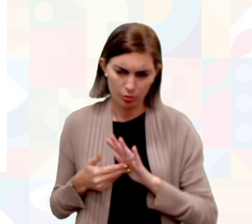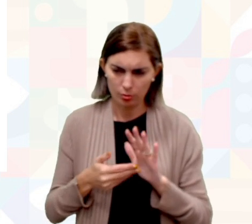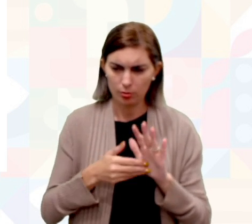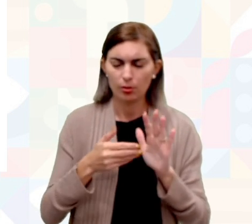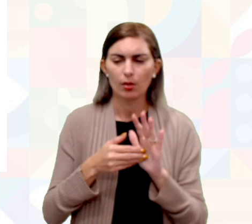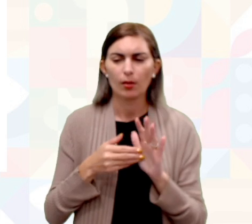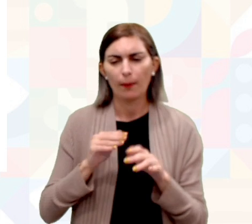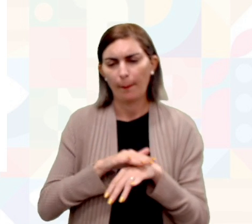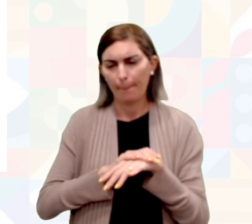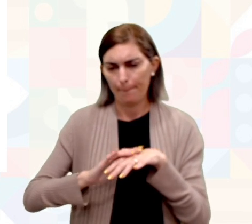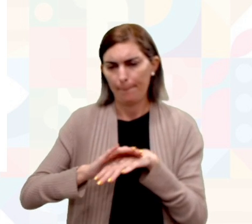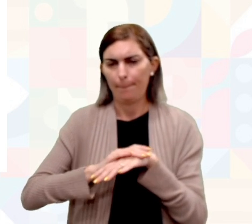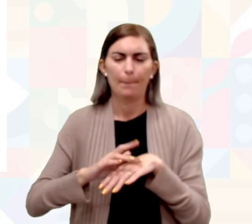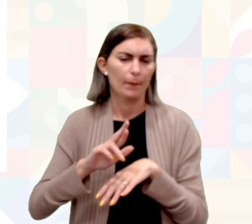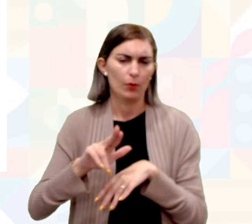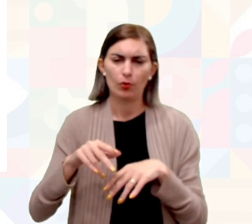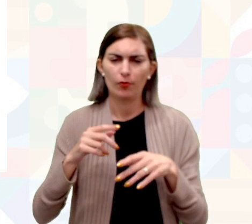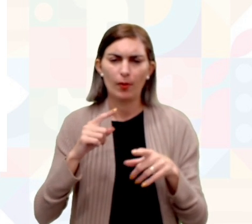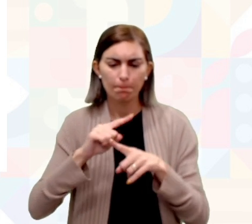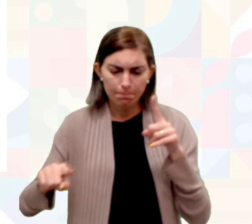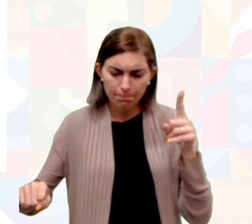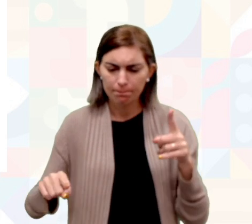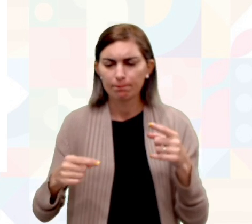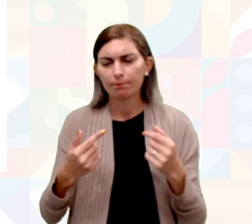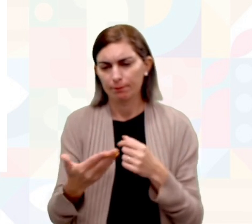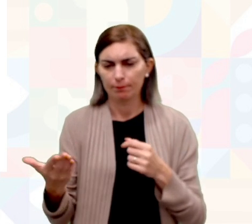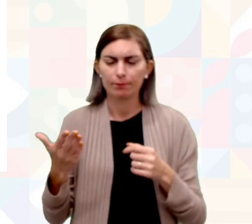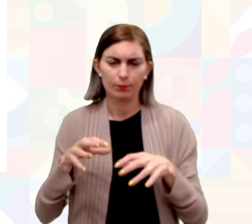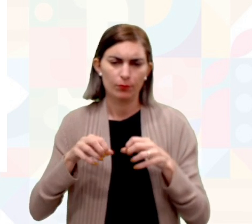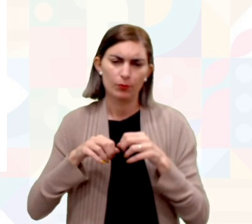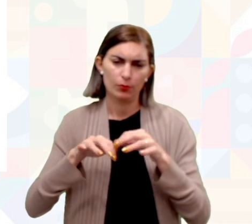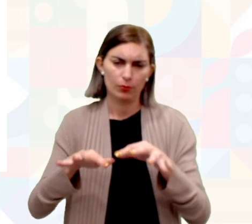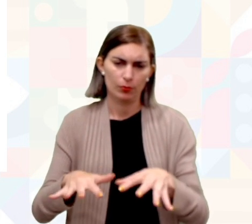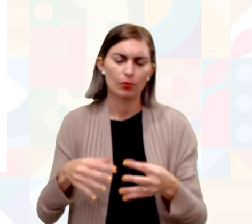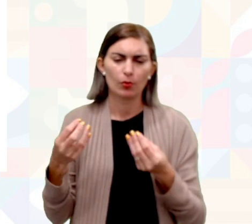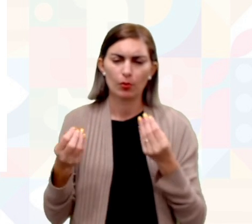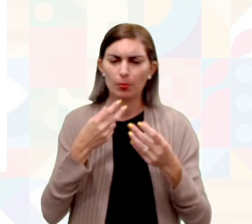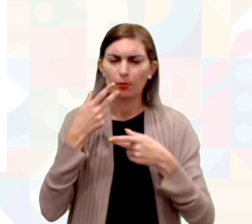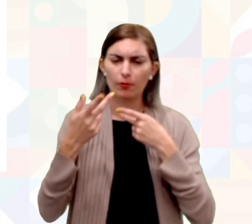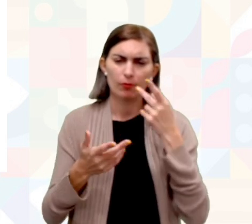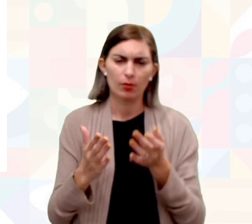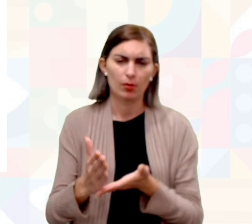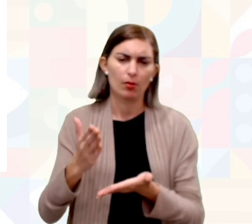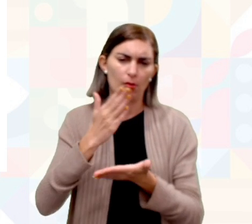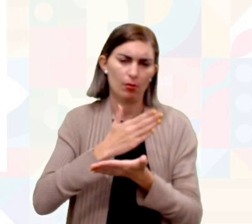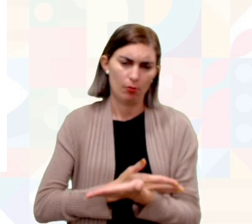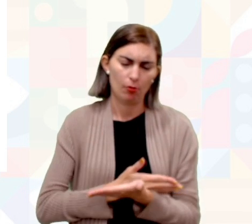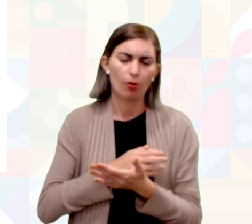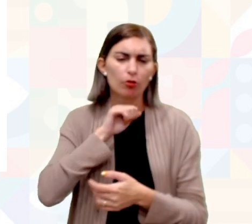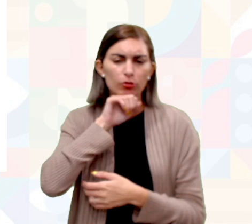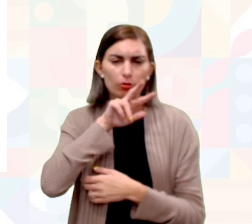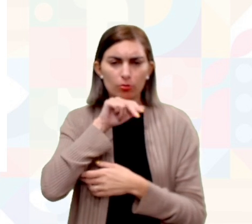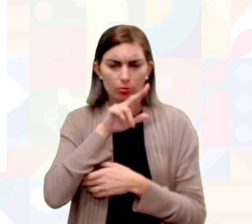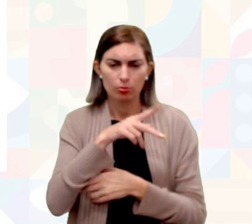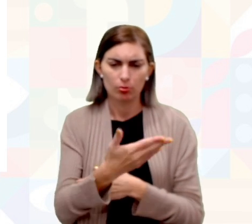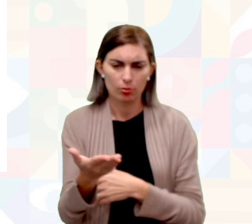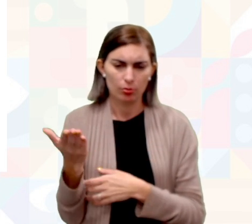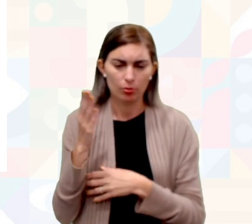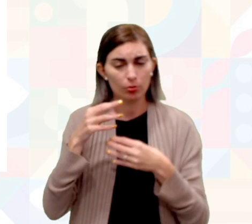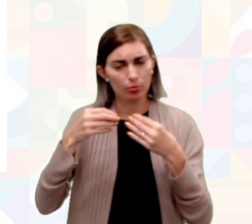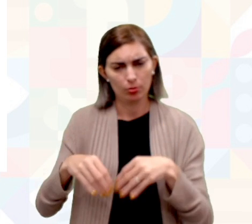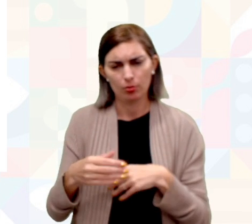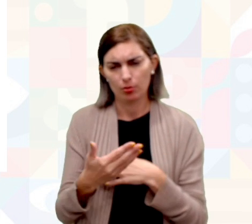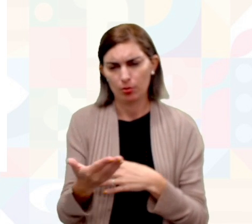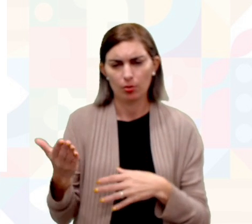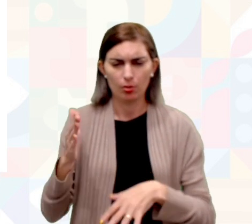sua pele não vai impedir que haja essa contaminação. É como eu falei anteriormente, a toxicidade do produto ela vai interferir nisso, né? Às